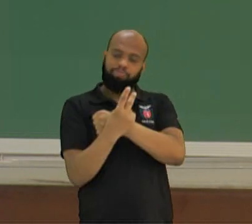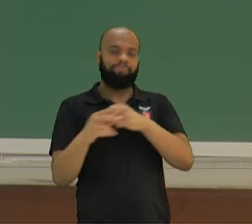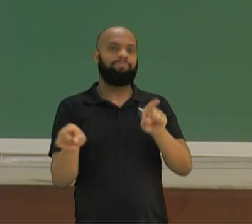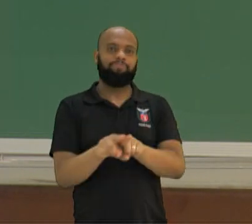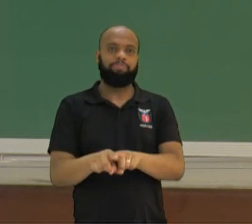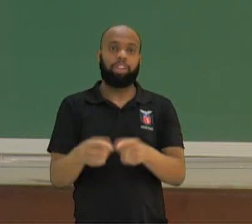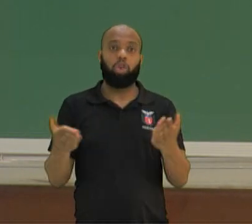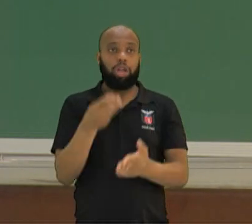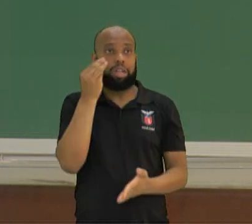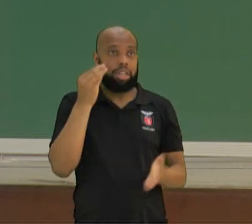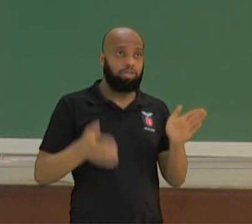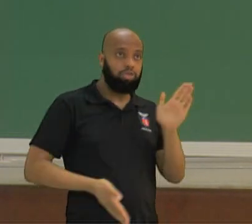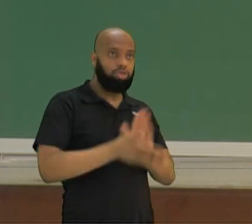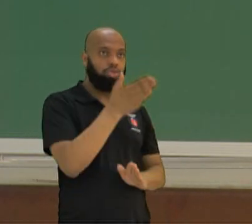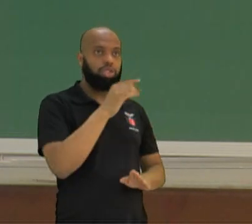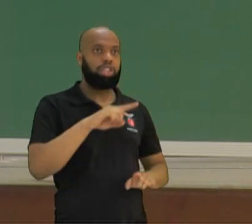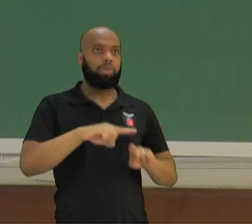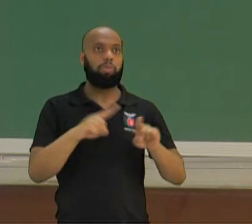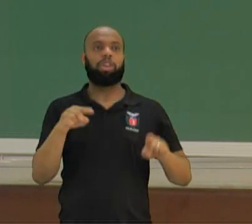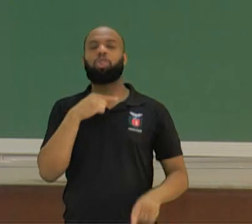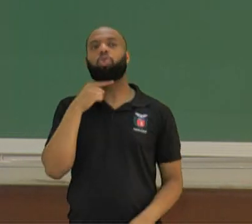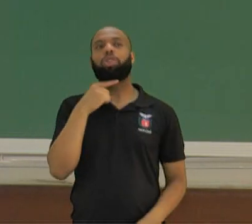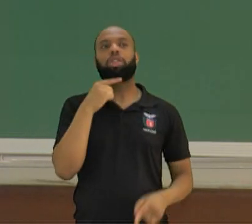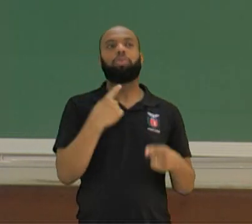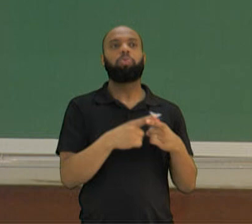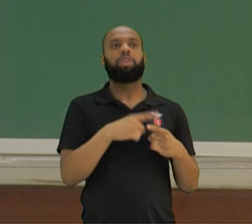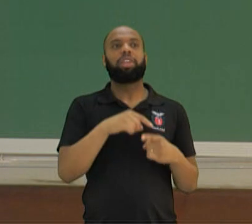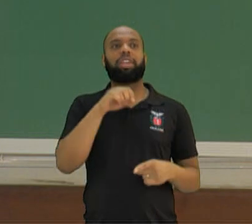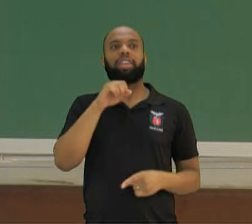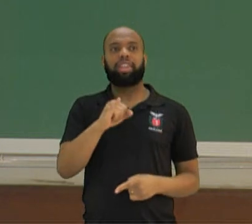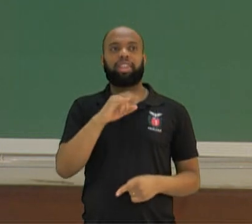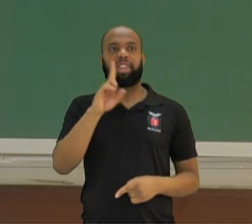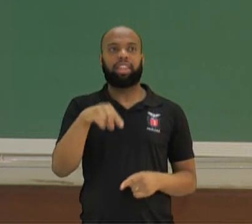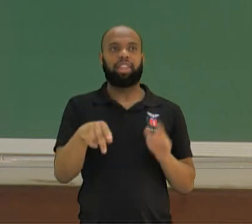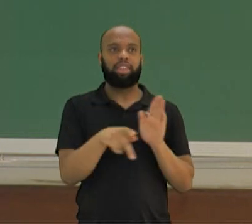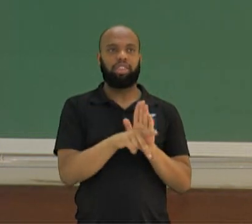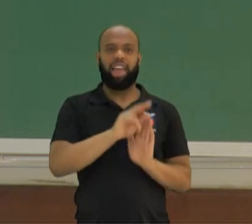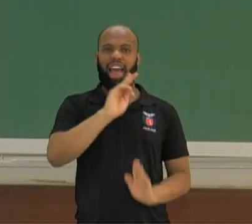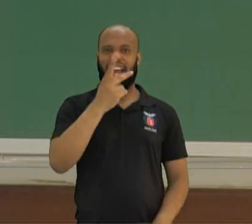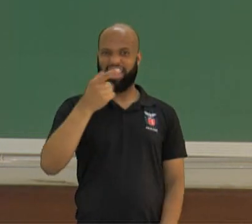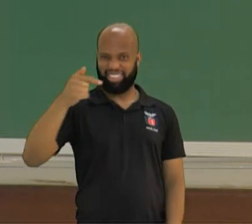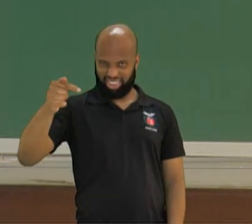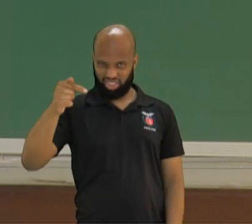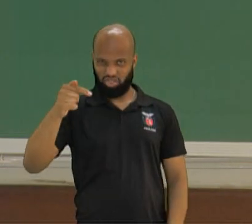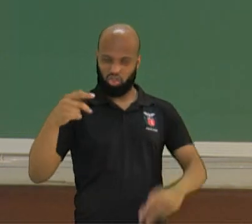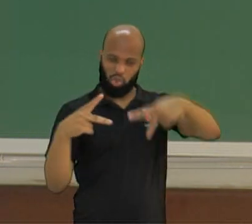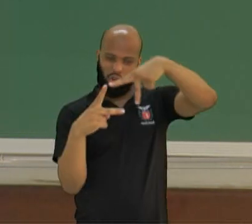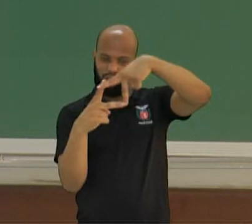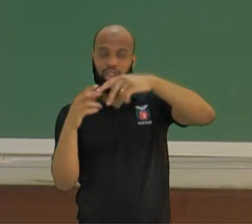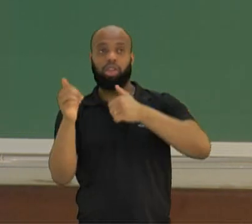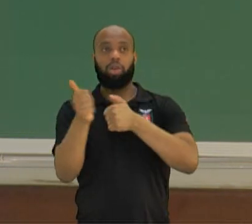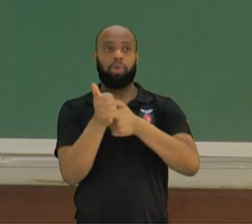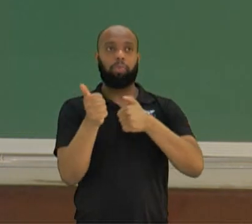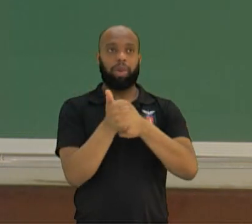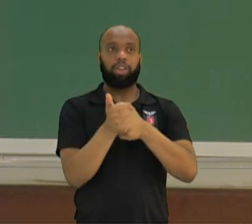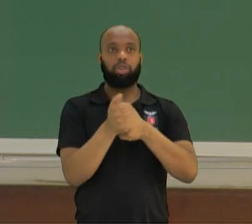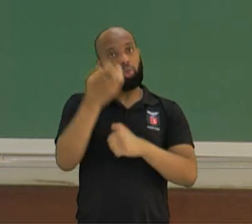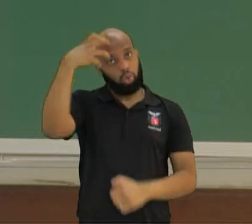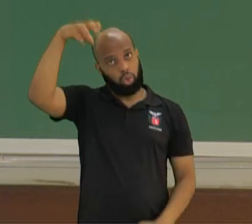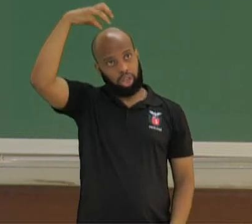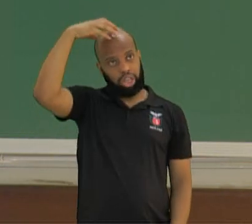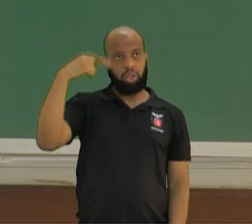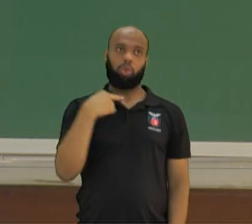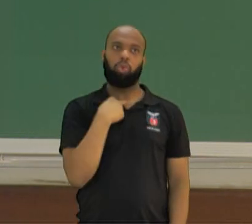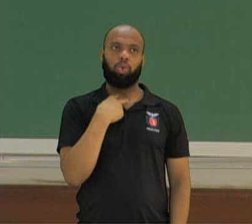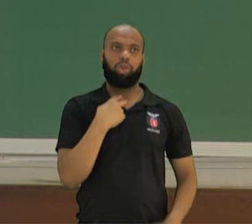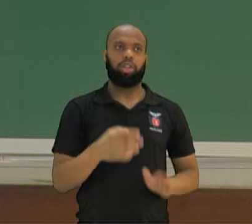nos resta é tentar fugir com o rei, mas também não é possível, porque se o rei vier aqui ou na casa H7, ele ficaria próximo do rei e eu não posso. Eu